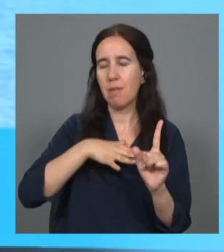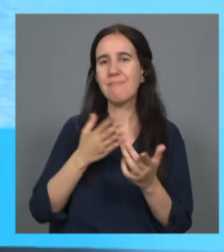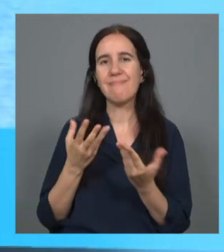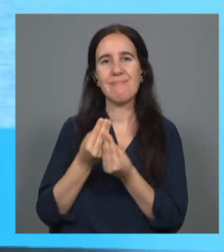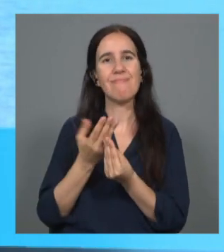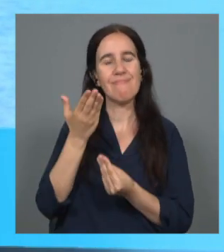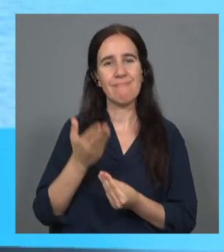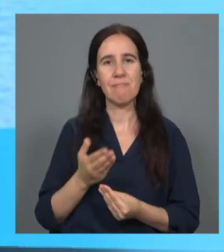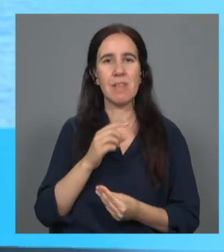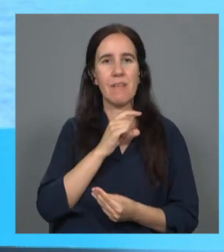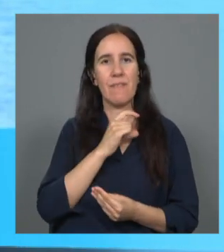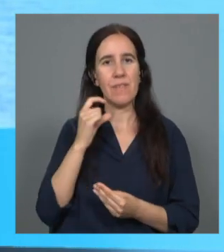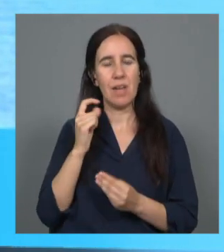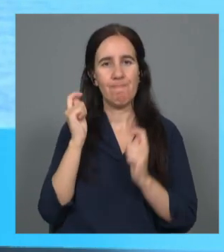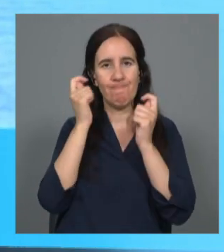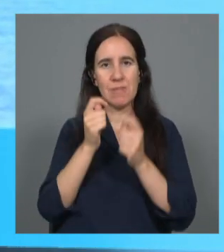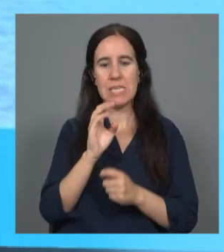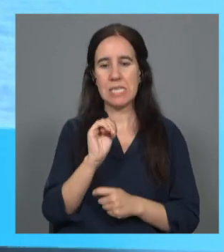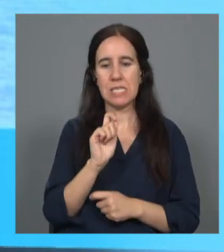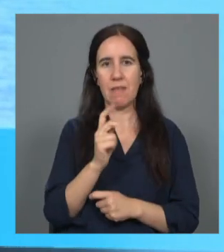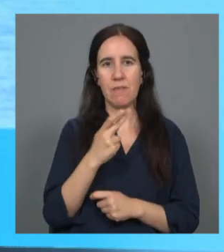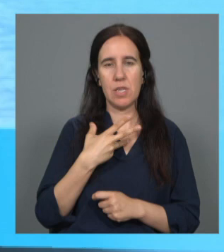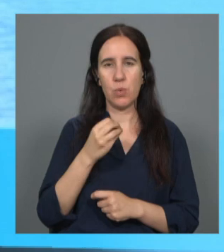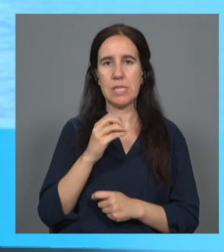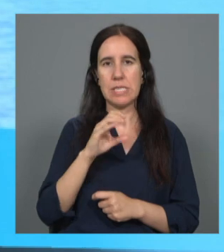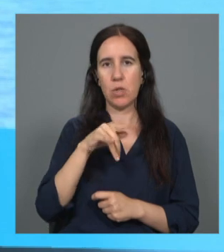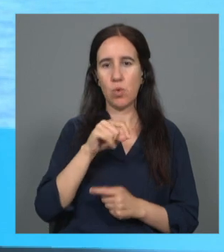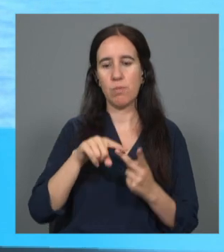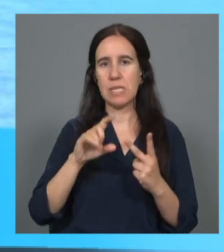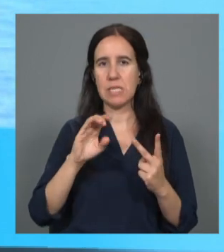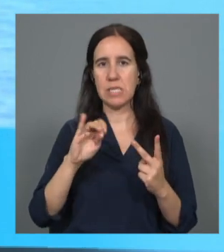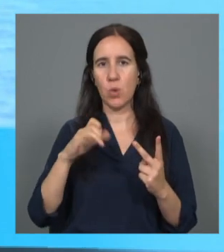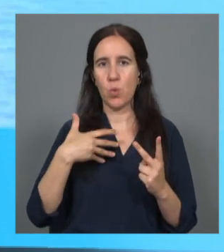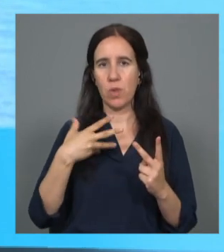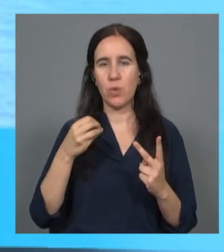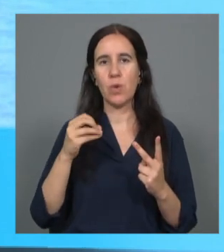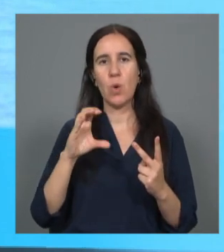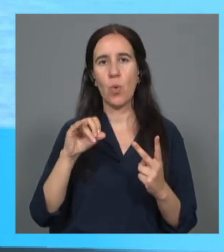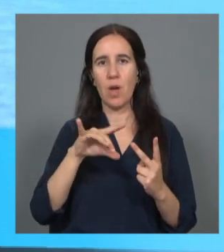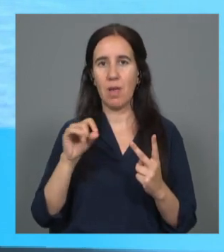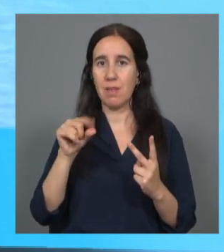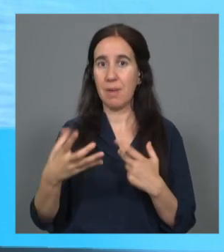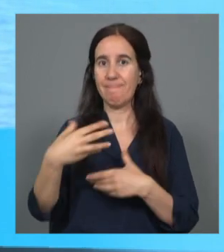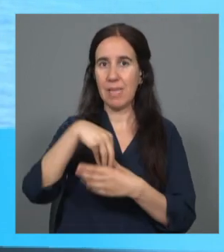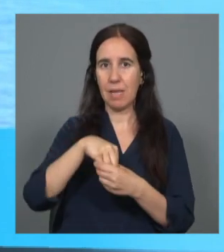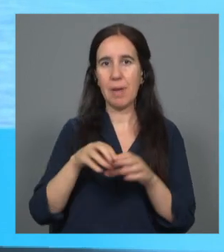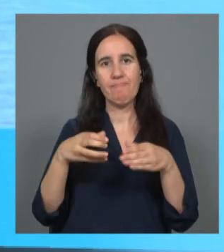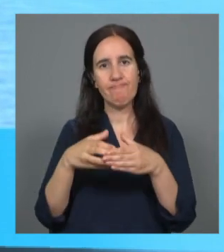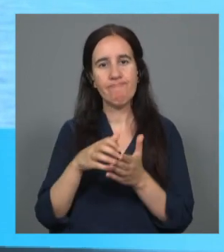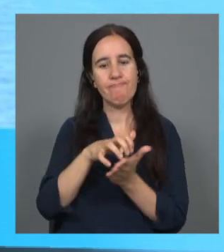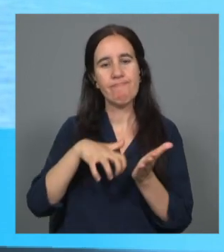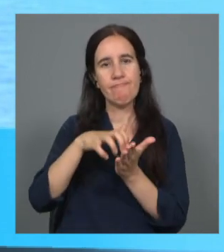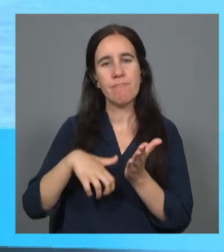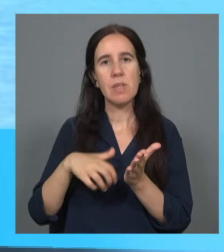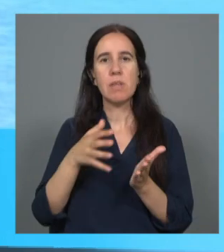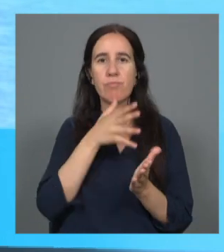Frei Severino Sentomo e Secundino Correia, que pertence também à equipa redatorial do Mensageiro